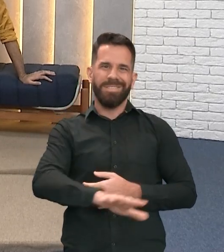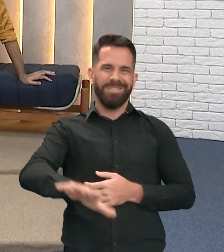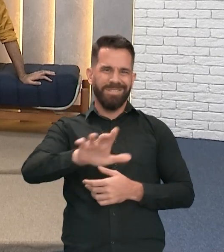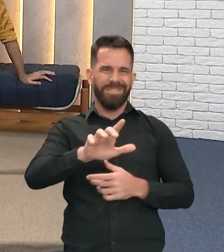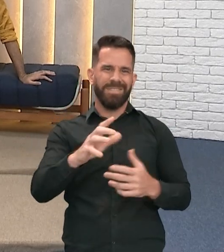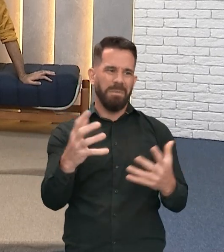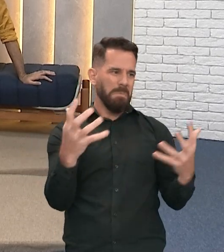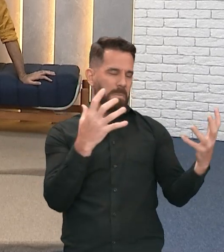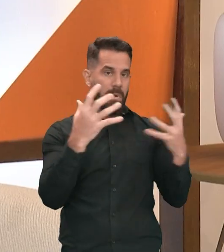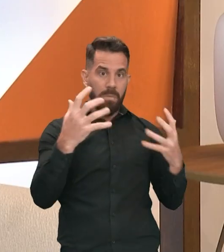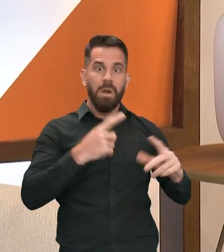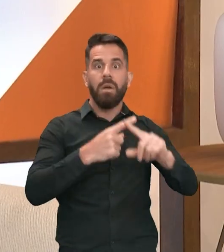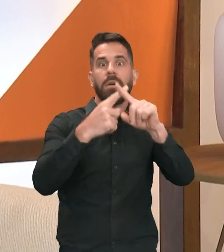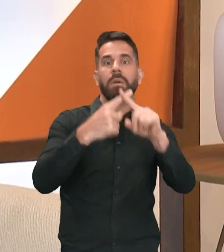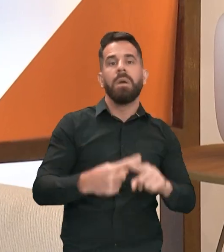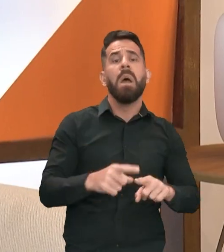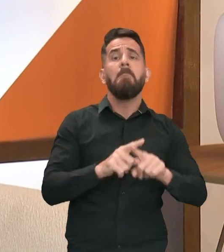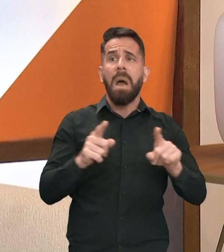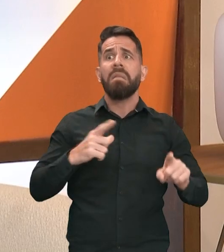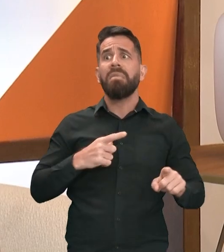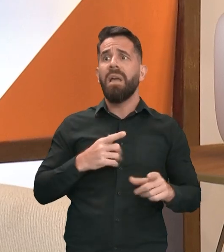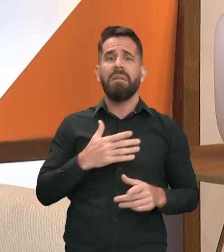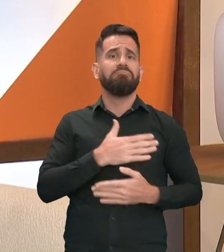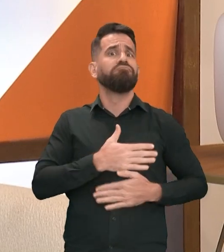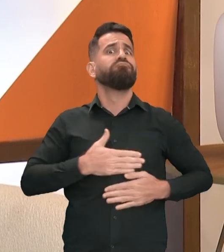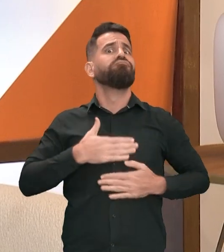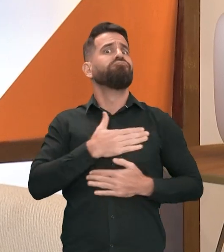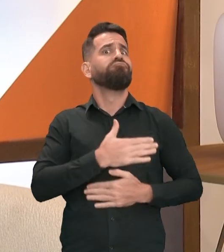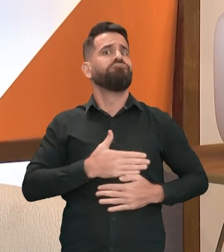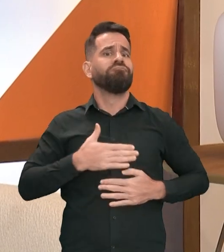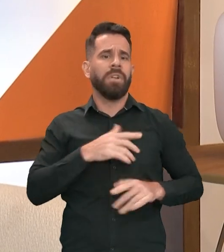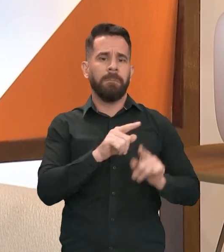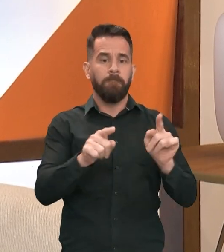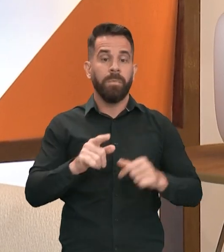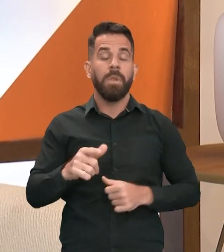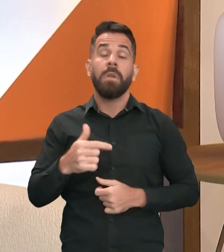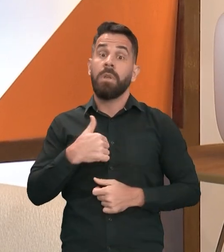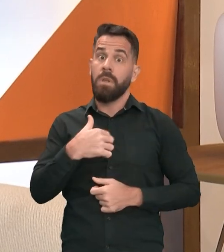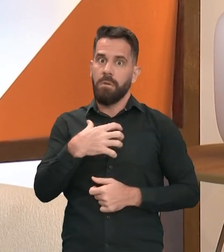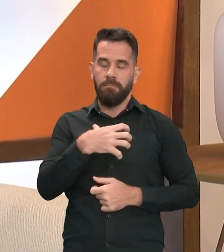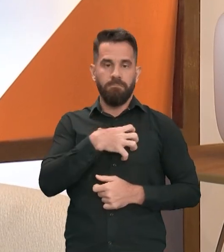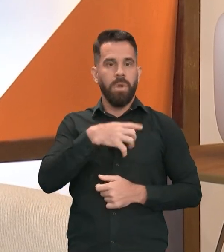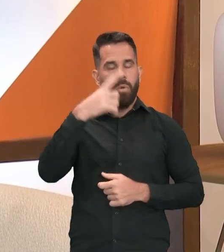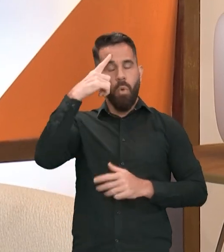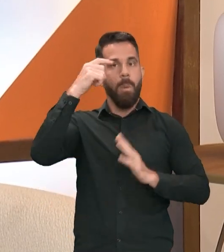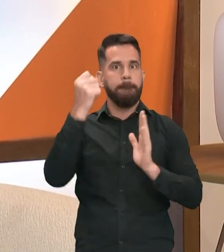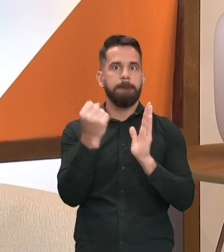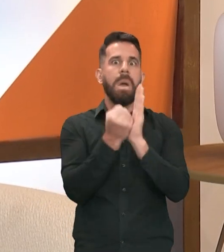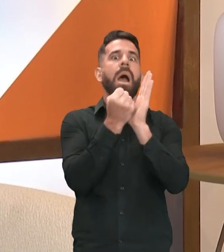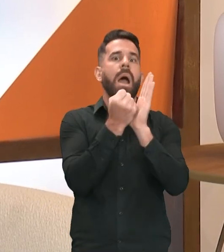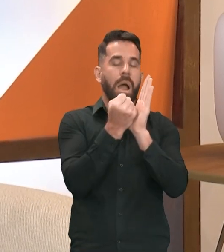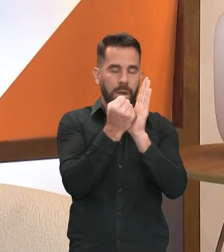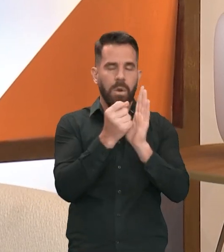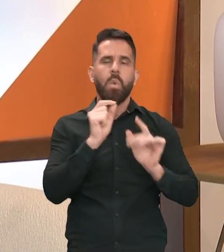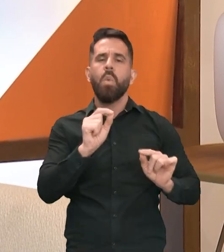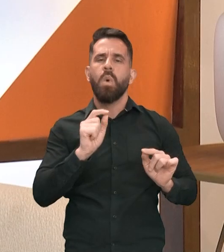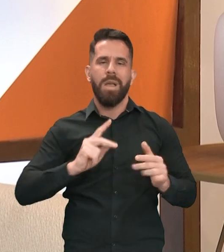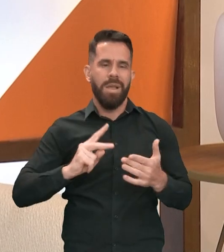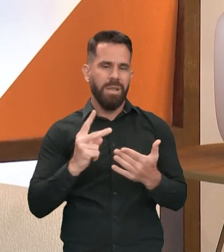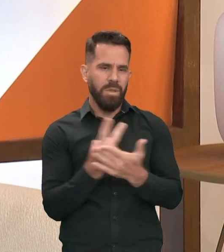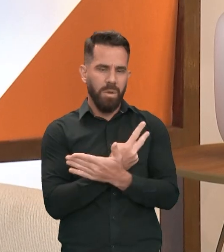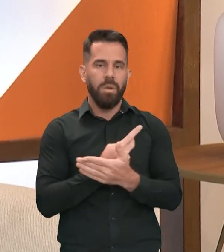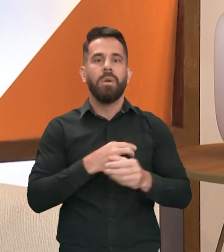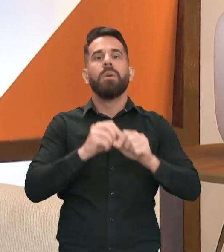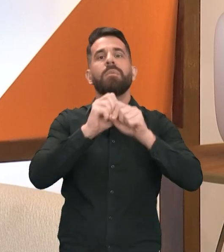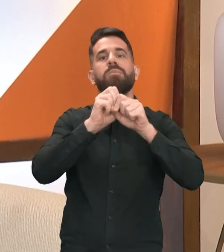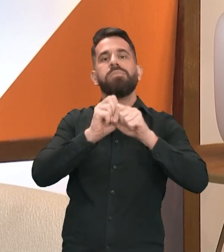o povo joga ele mais casualmente. Mas um grande boom, e isso é uma coisa que eu tenho muito forte na minha cabeça e que ficou marcado, na época que lançou